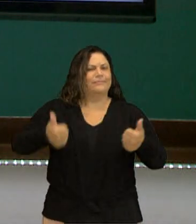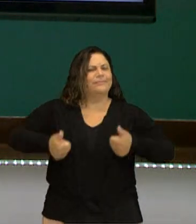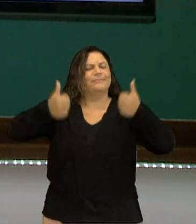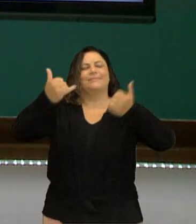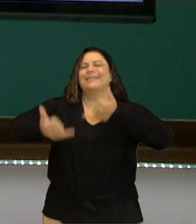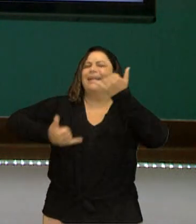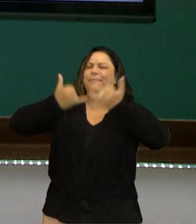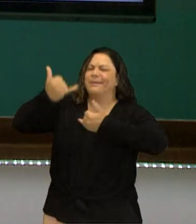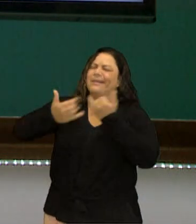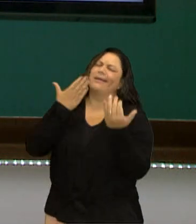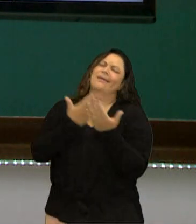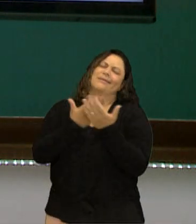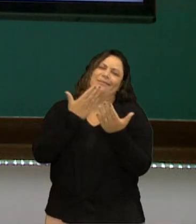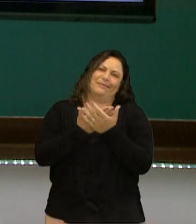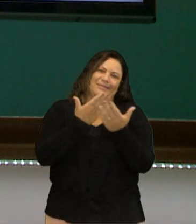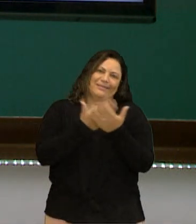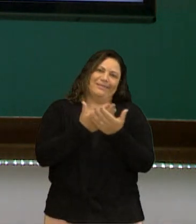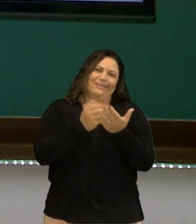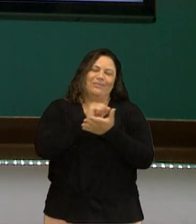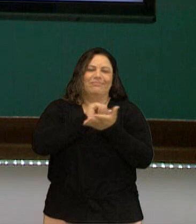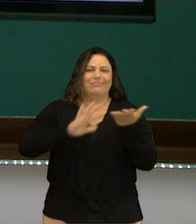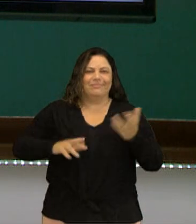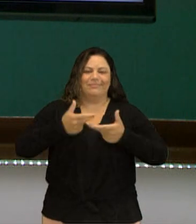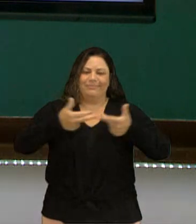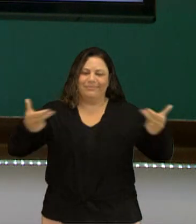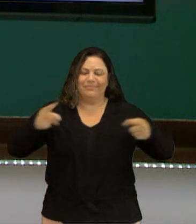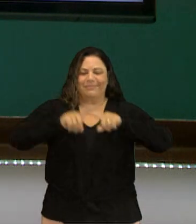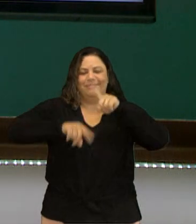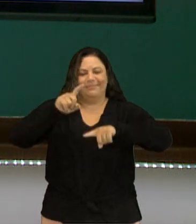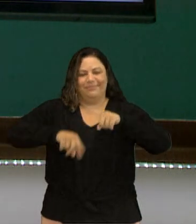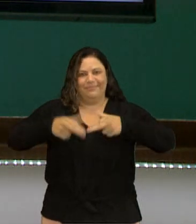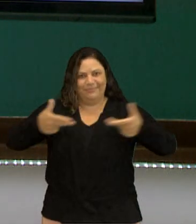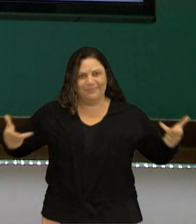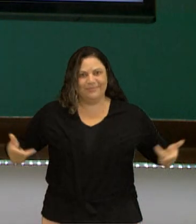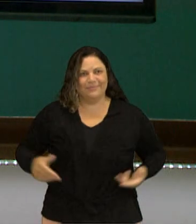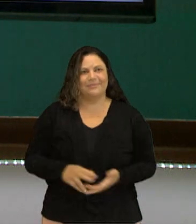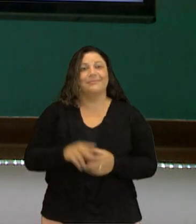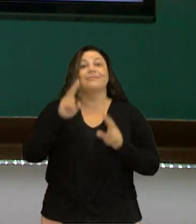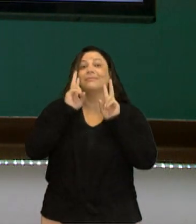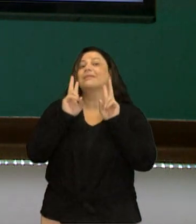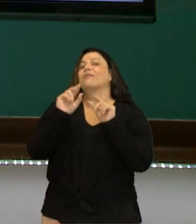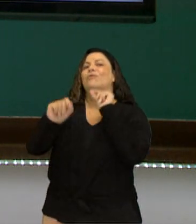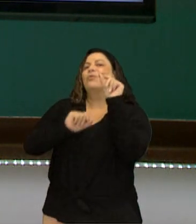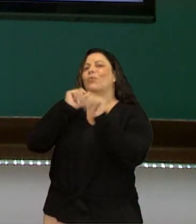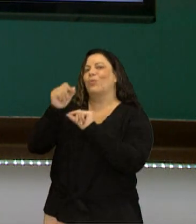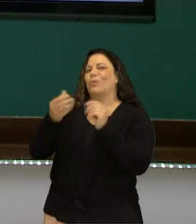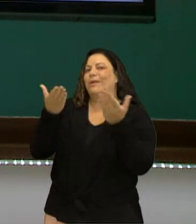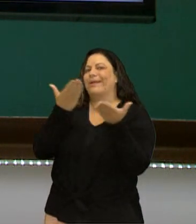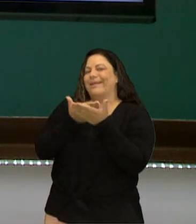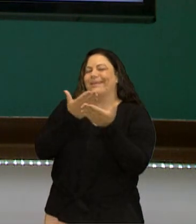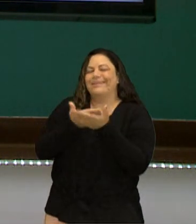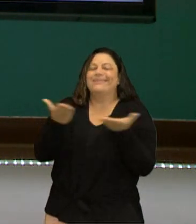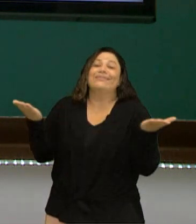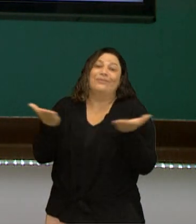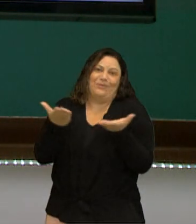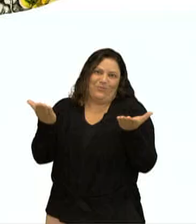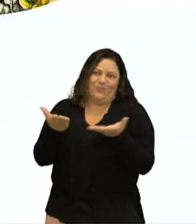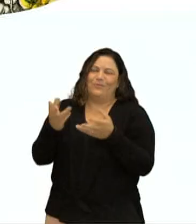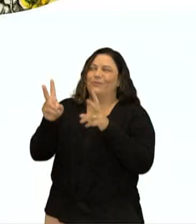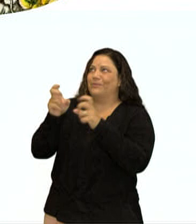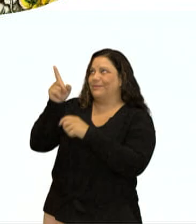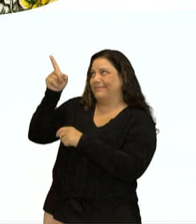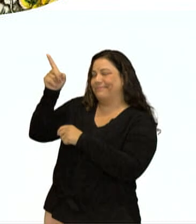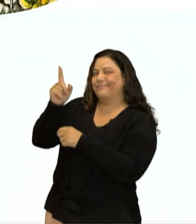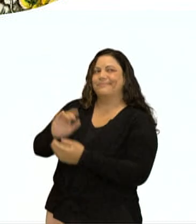brincar, estudar e fazer as nossas atividades. Vamos ver o que nós trabalhamos, conversamos nessa